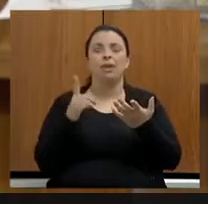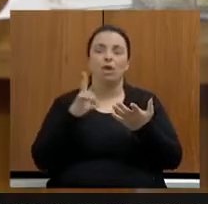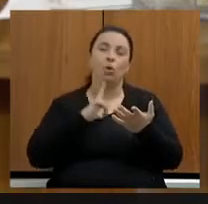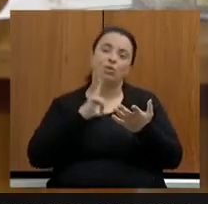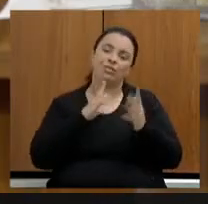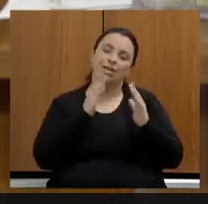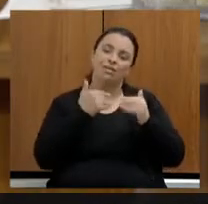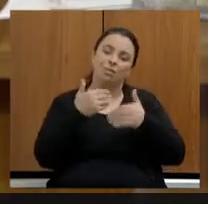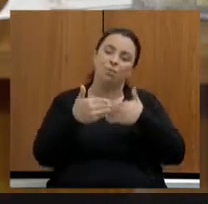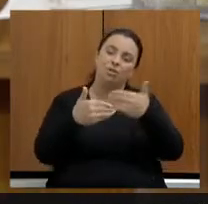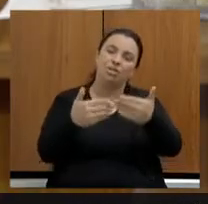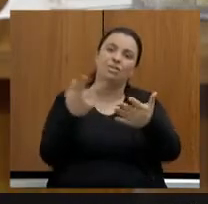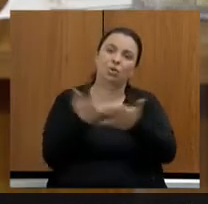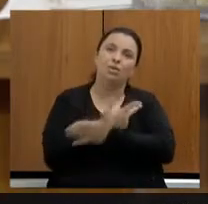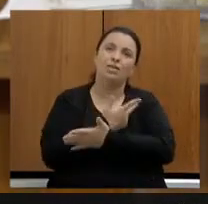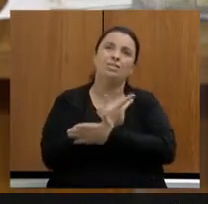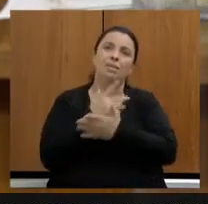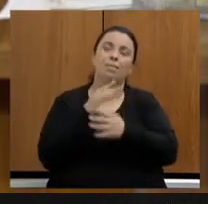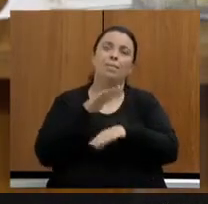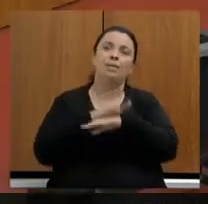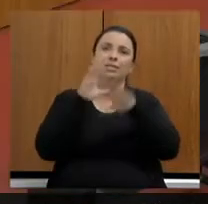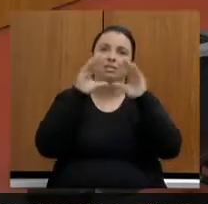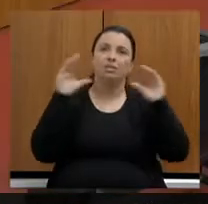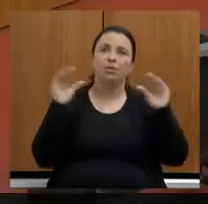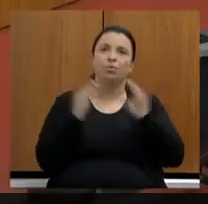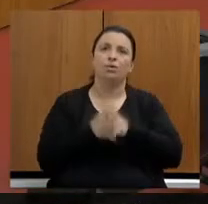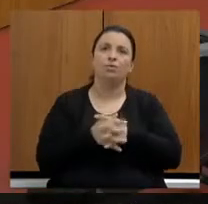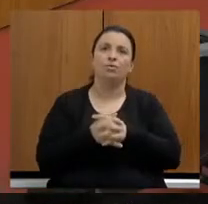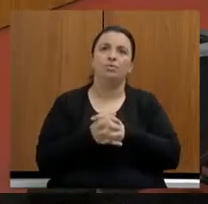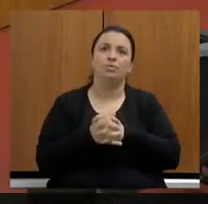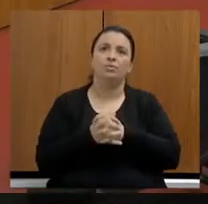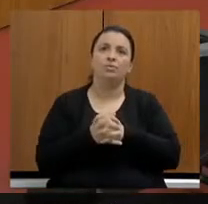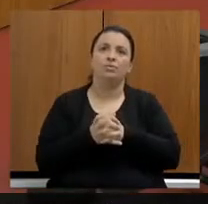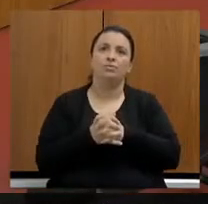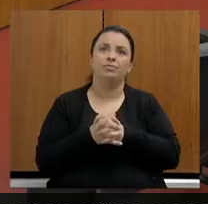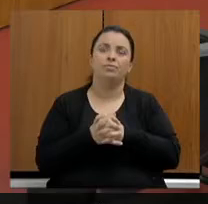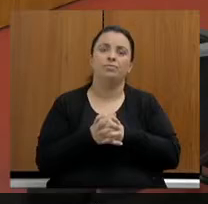minutos né isso deputado eu acho que ela é